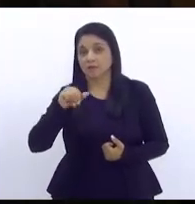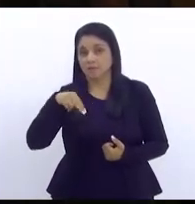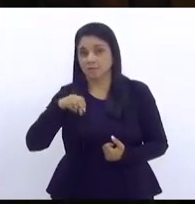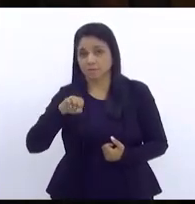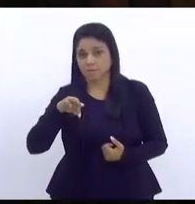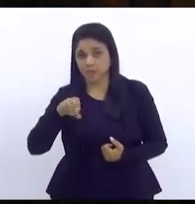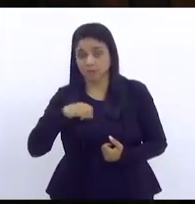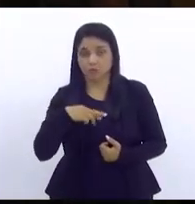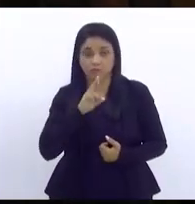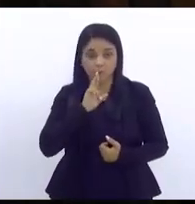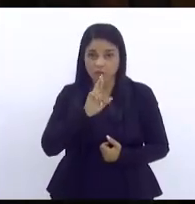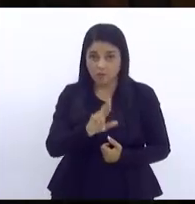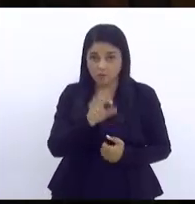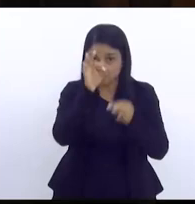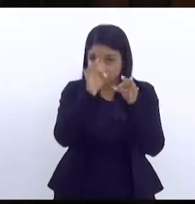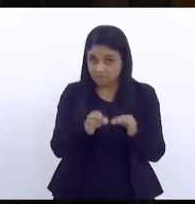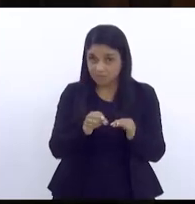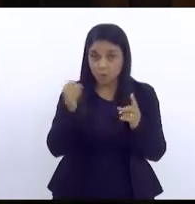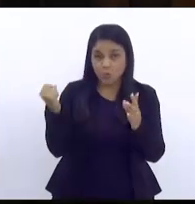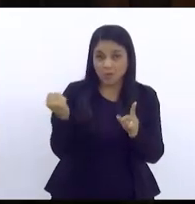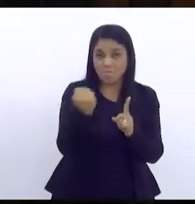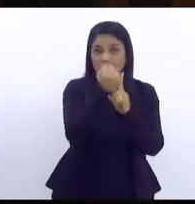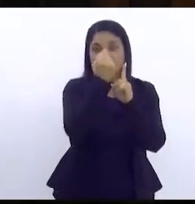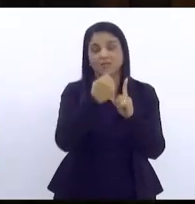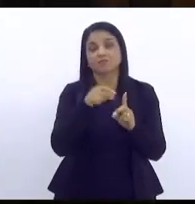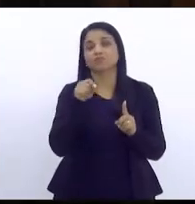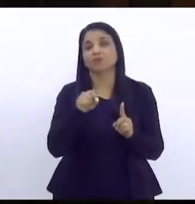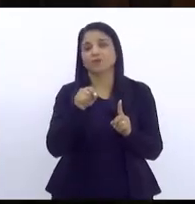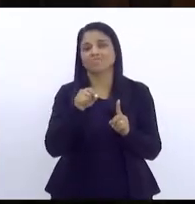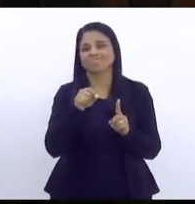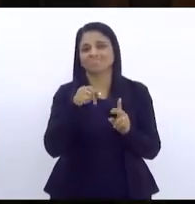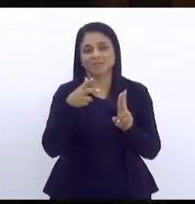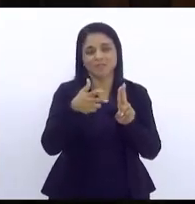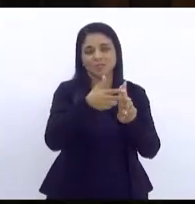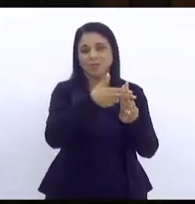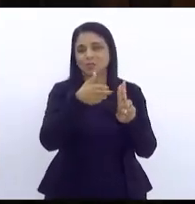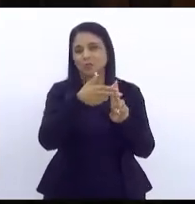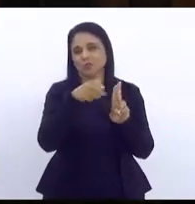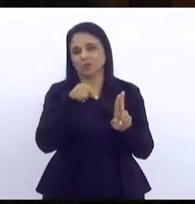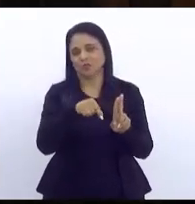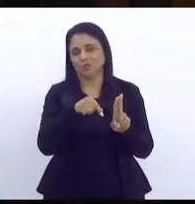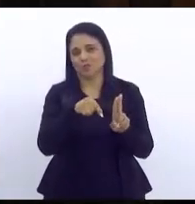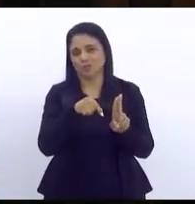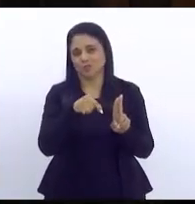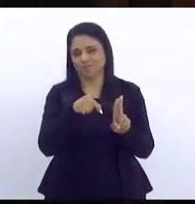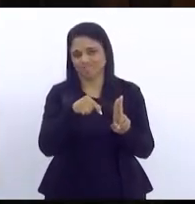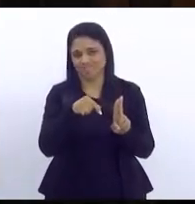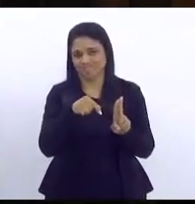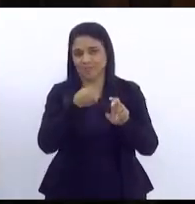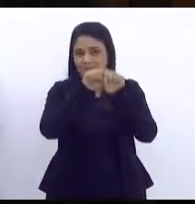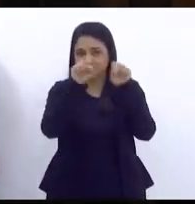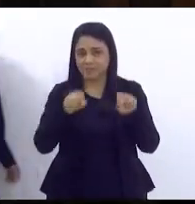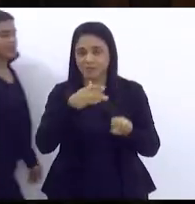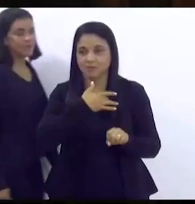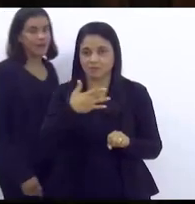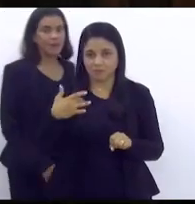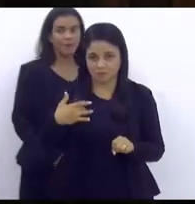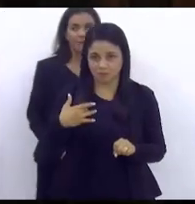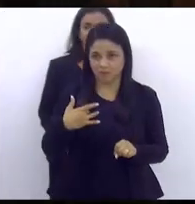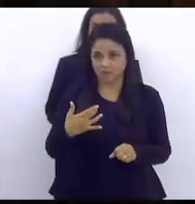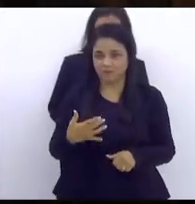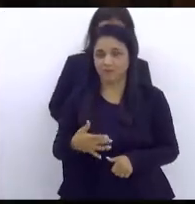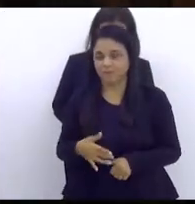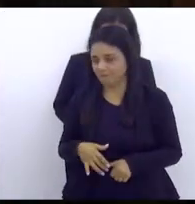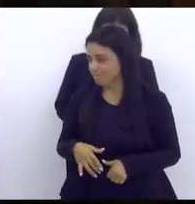impactos irão para o Sistema Único de Saúde isso é público e notório eh realmente a